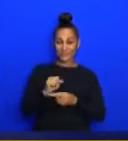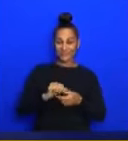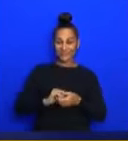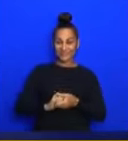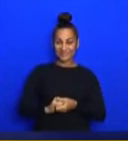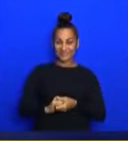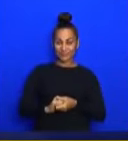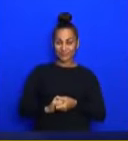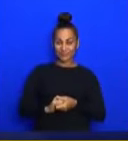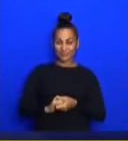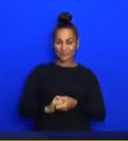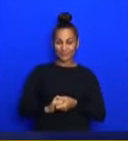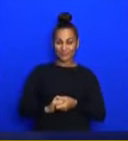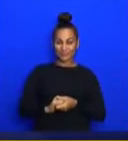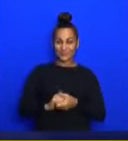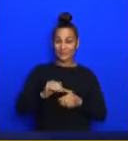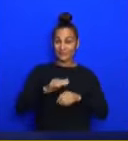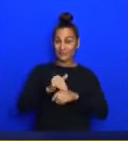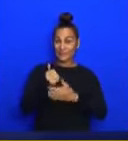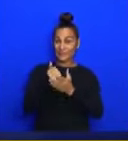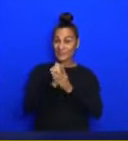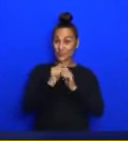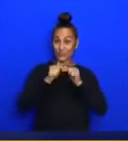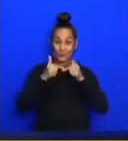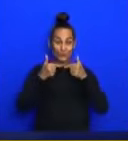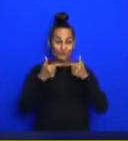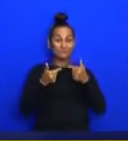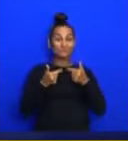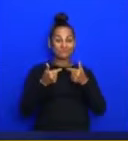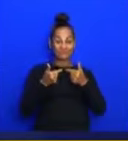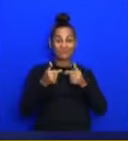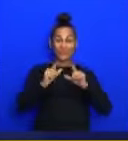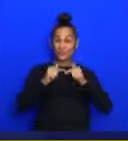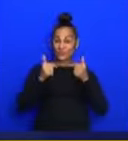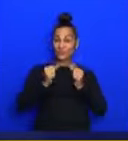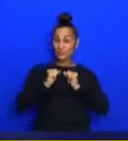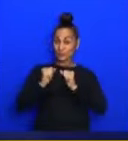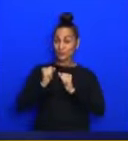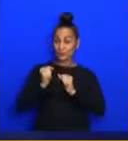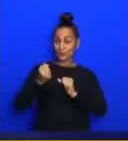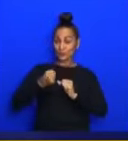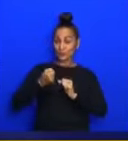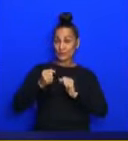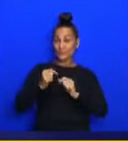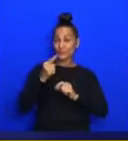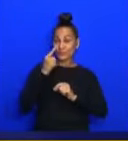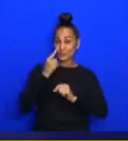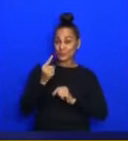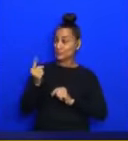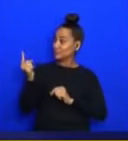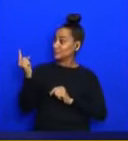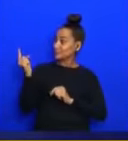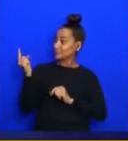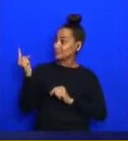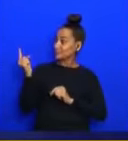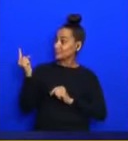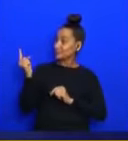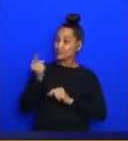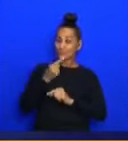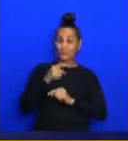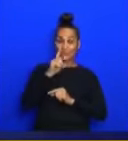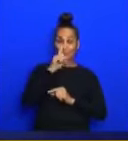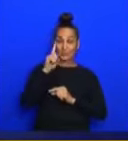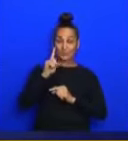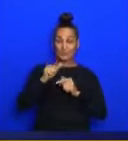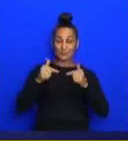Cinza, 28. Vem sorte, sua sorte pode vir com este número. O sétimo e último número do dia